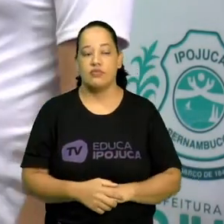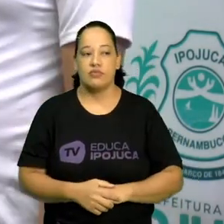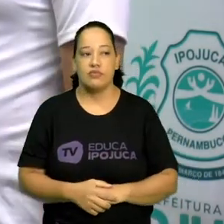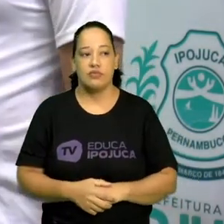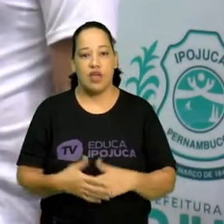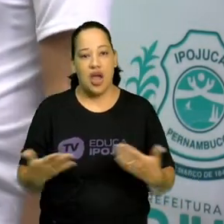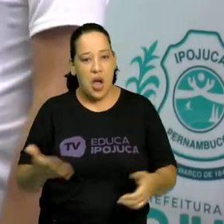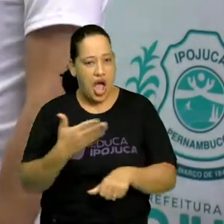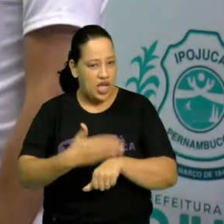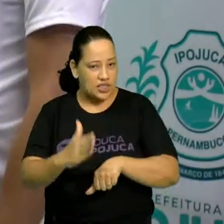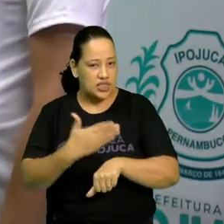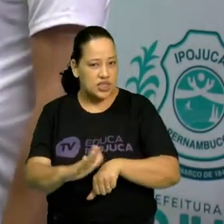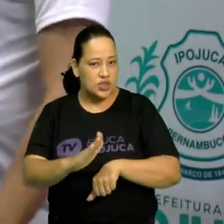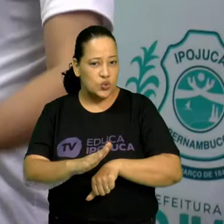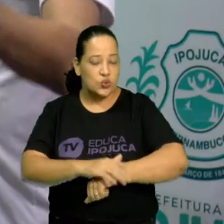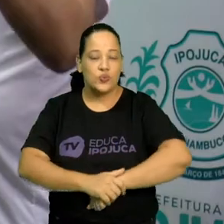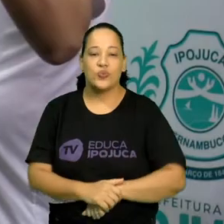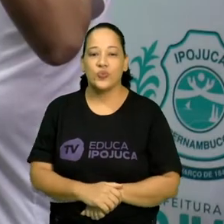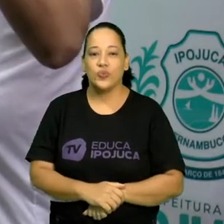Ensaiando.